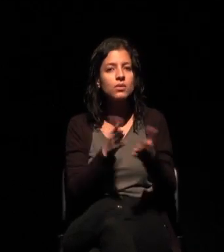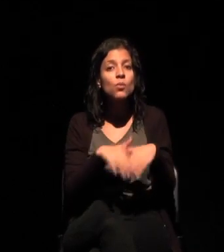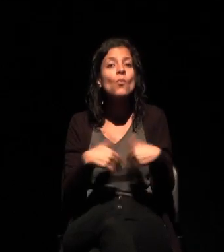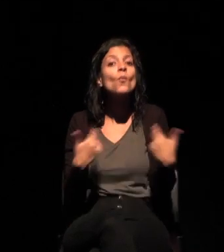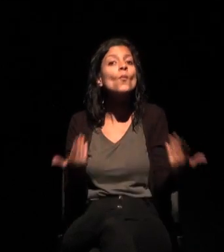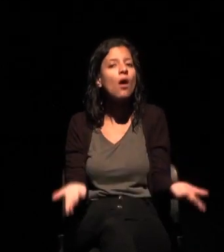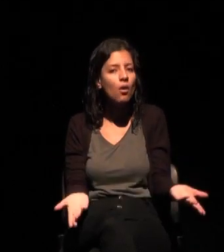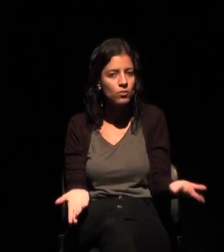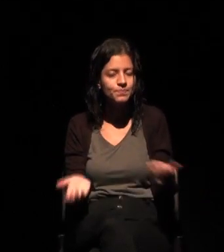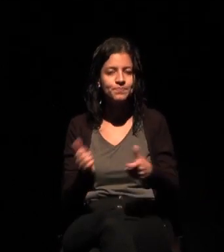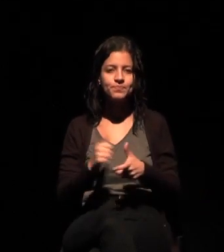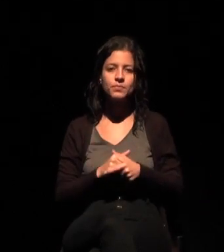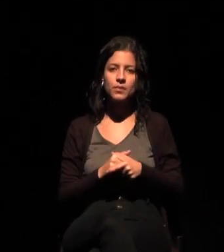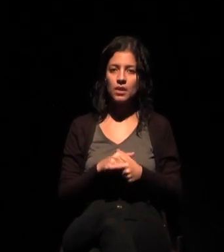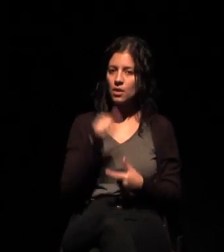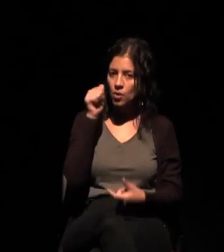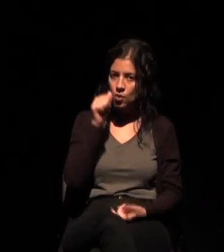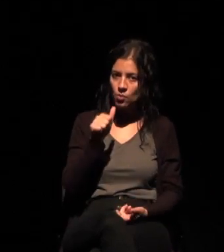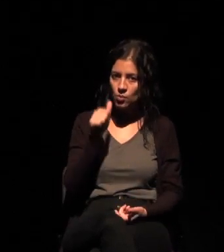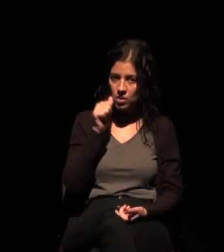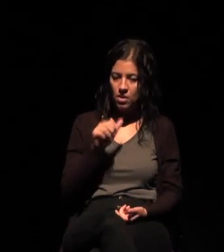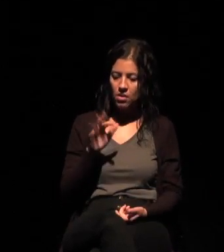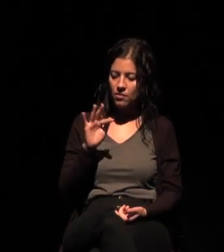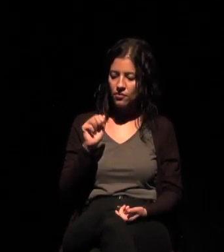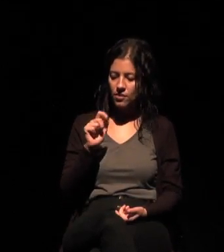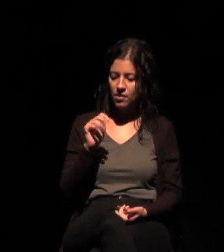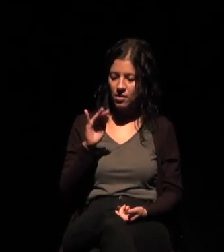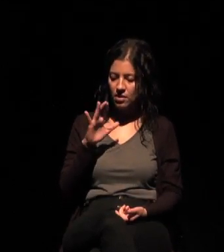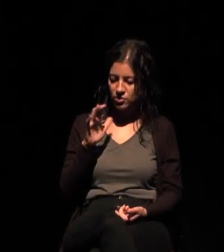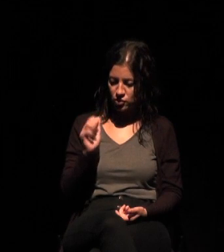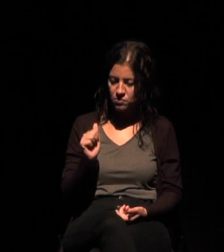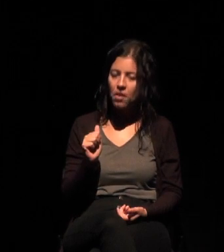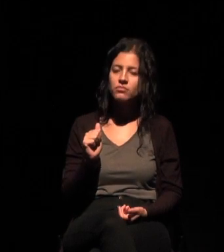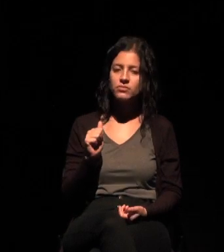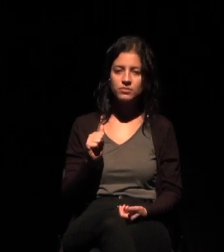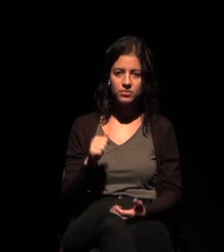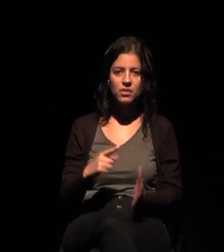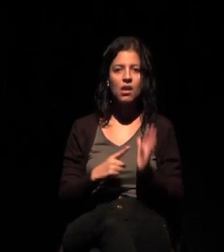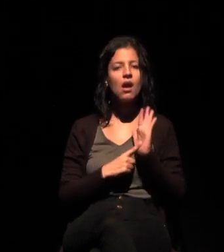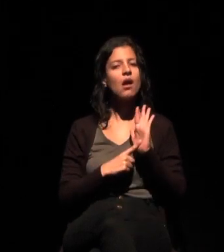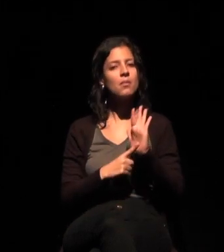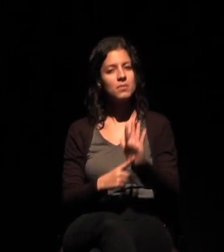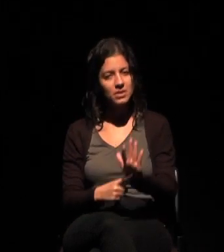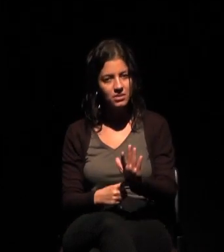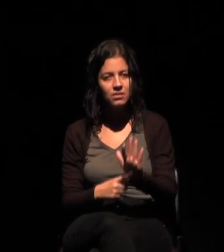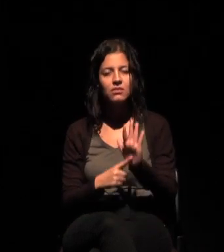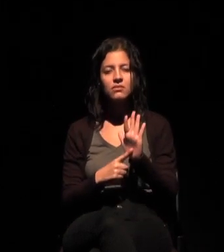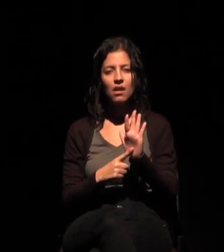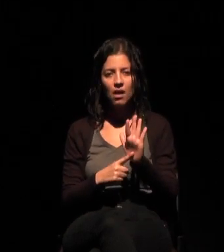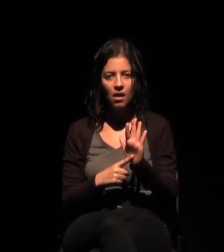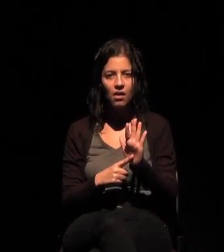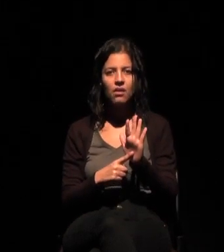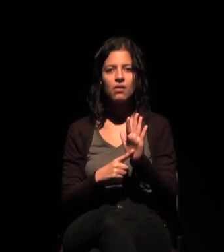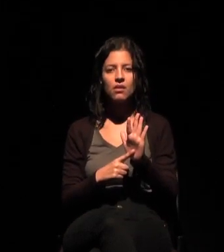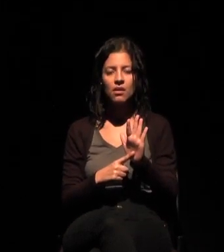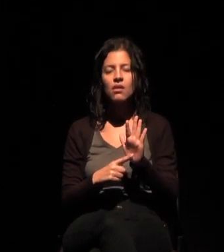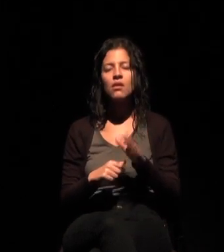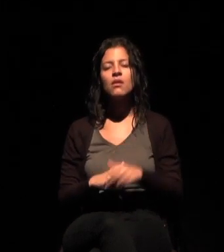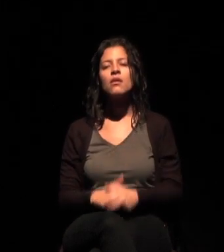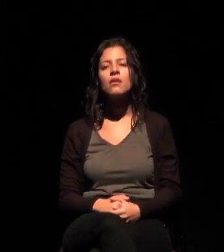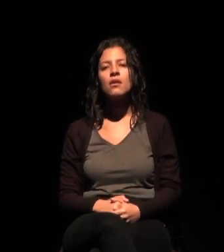uma experiência que fátima na prática apresentará mais especificamente que o